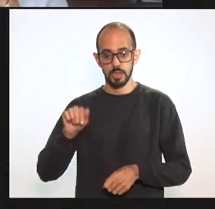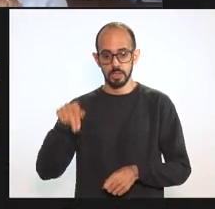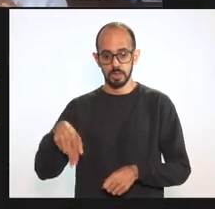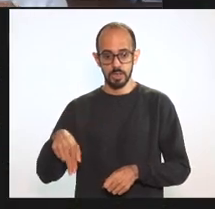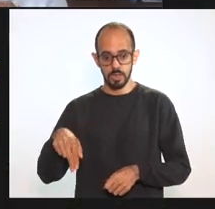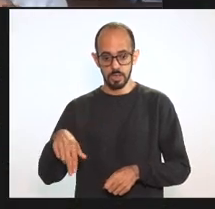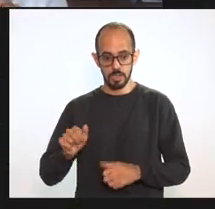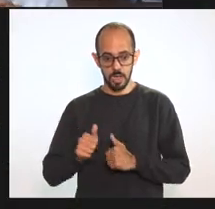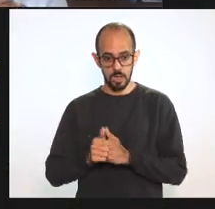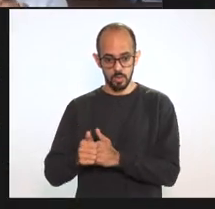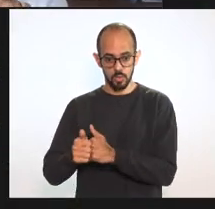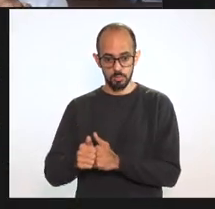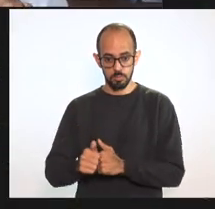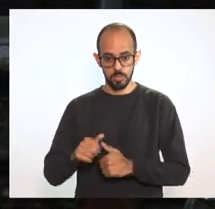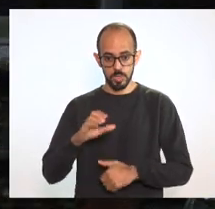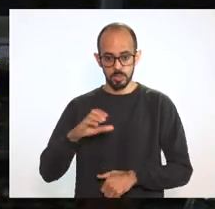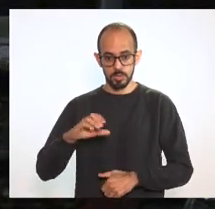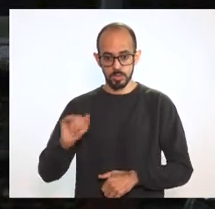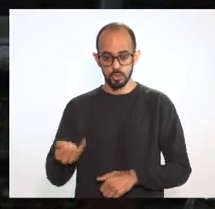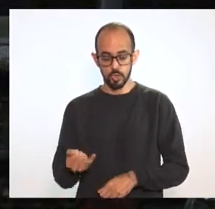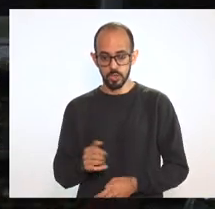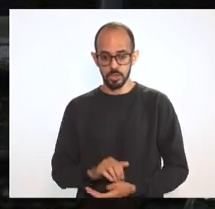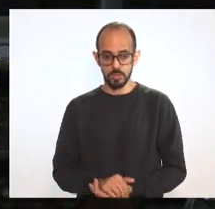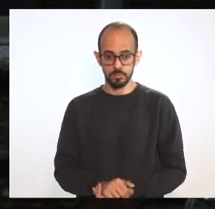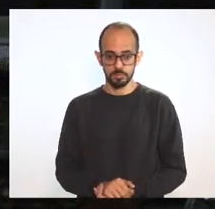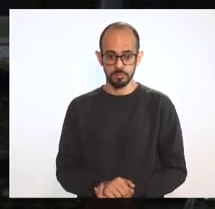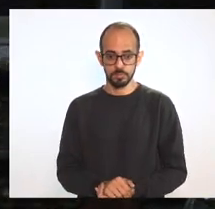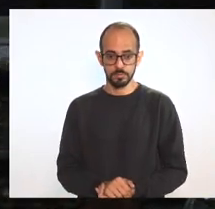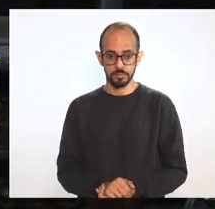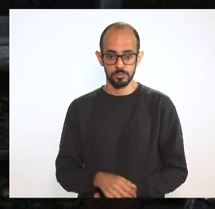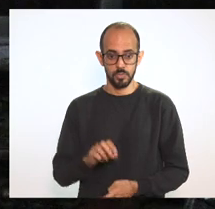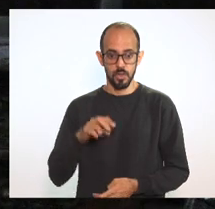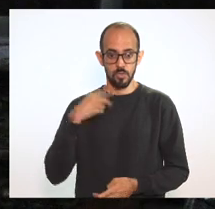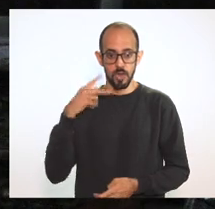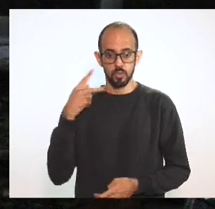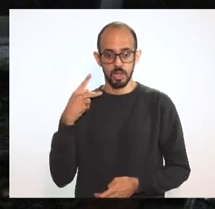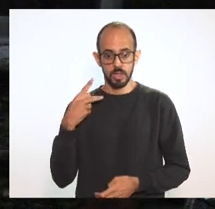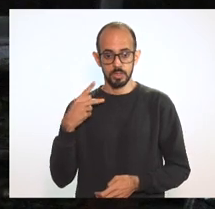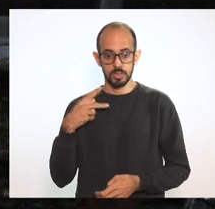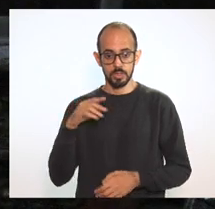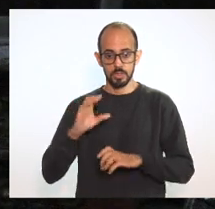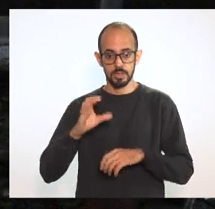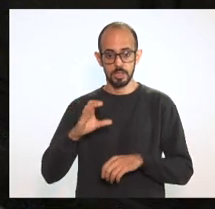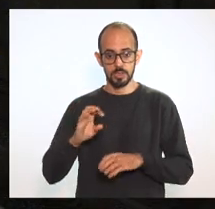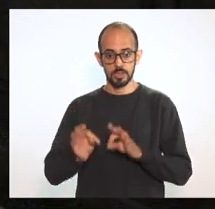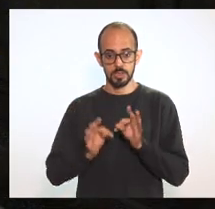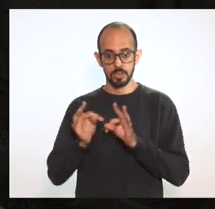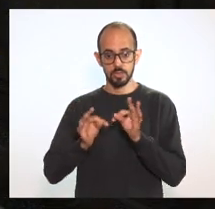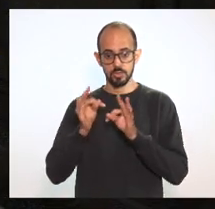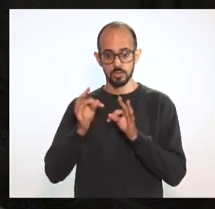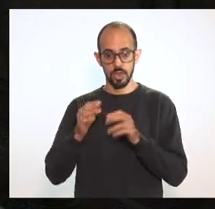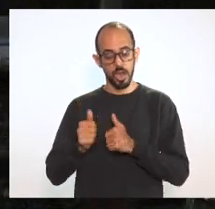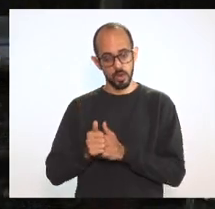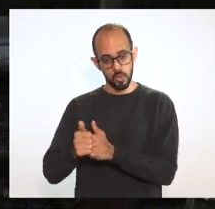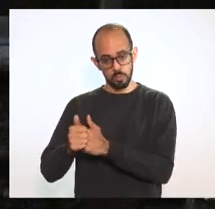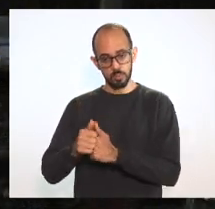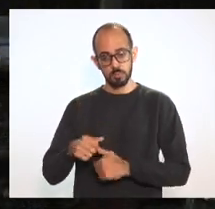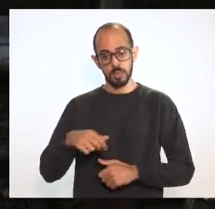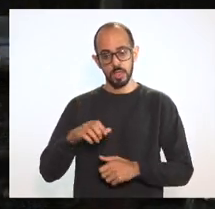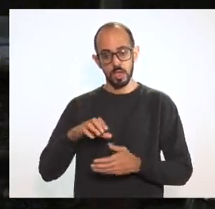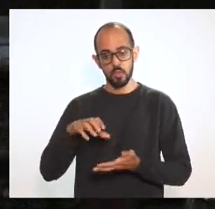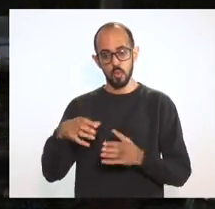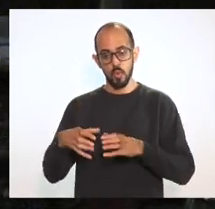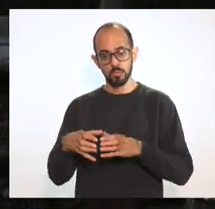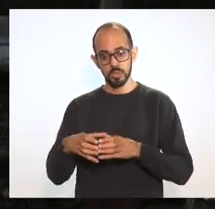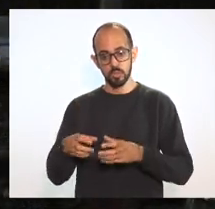CCJ, presidente. Na Comissão de Ciência e Tecnologia, deputado Valdeir Carneiro. Acompanho o parecer da Comissão de Economia. Pela Comissão de Defesa